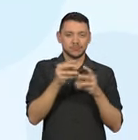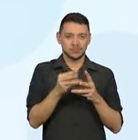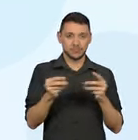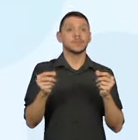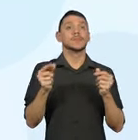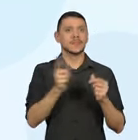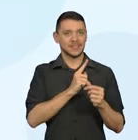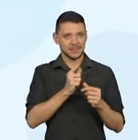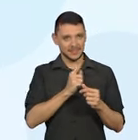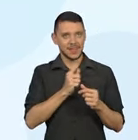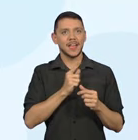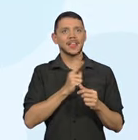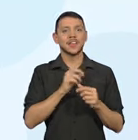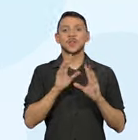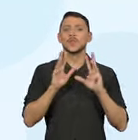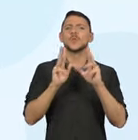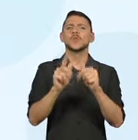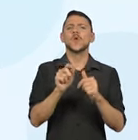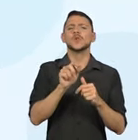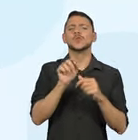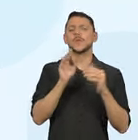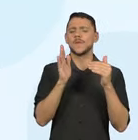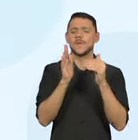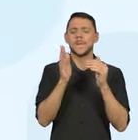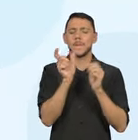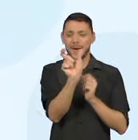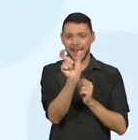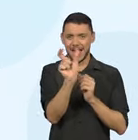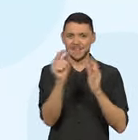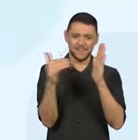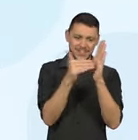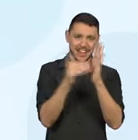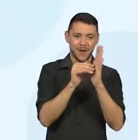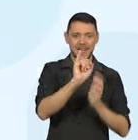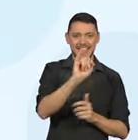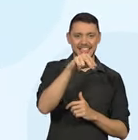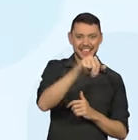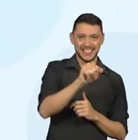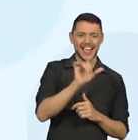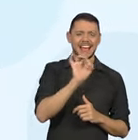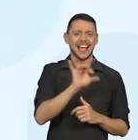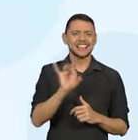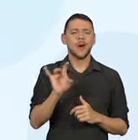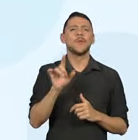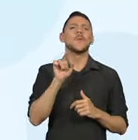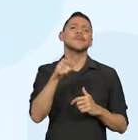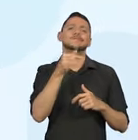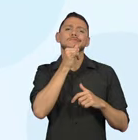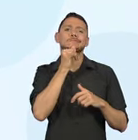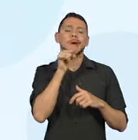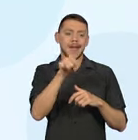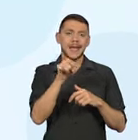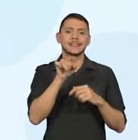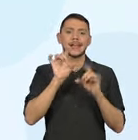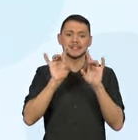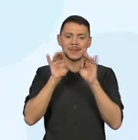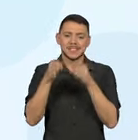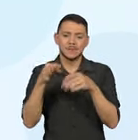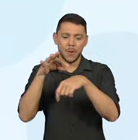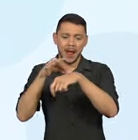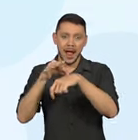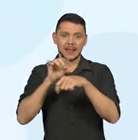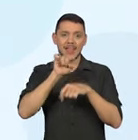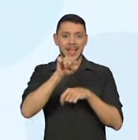com ina no final. Cada uma serve para uma coisa. Uma digere carne, outra digere vegetais, outra